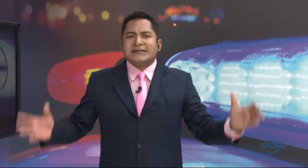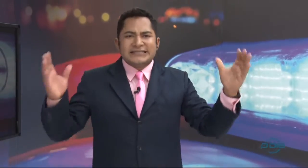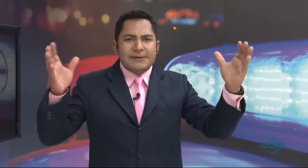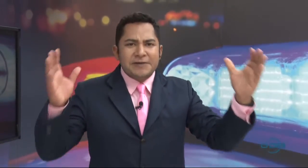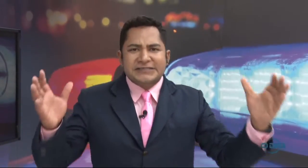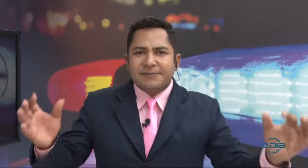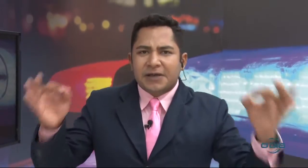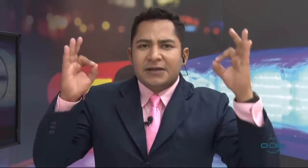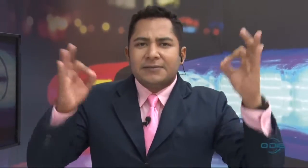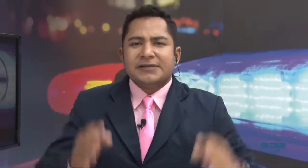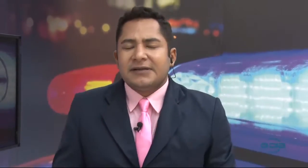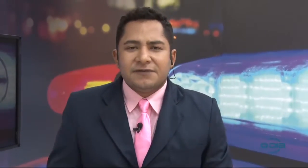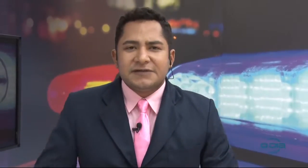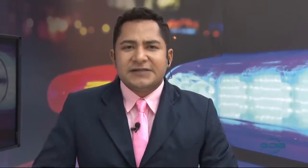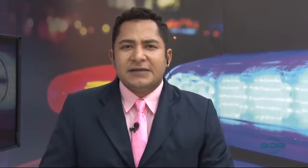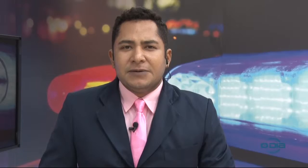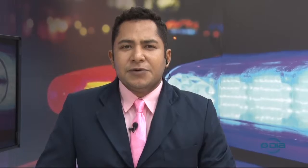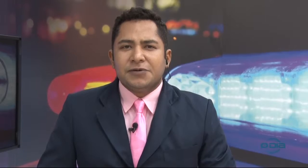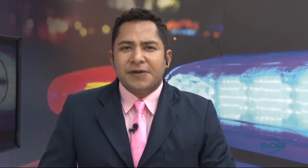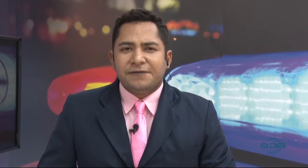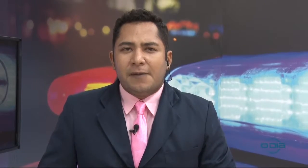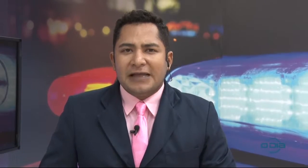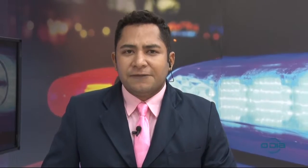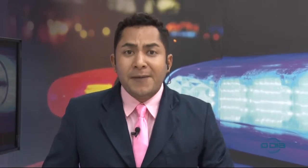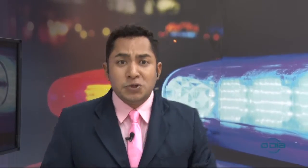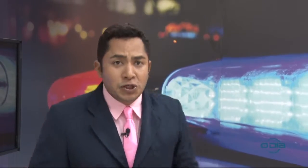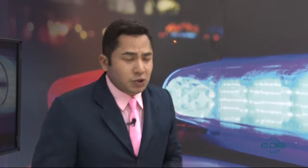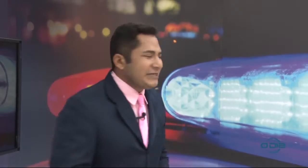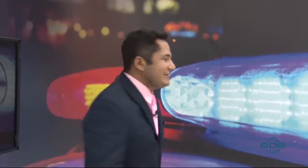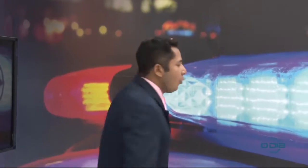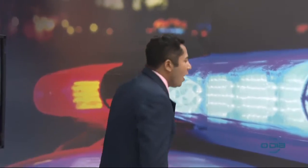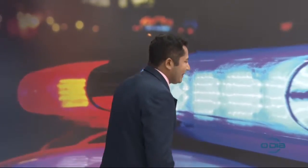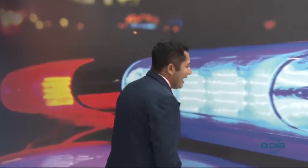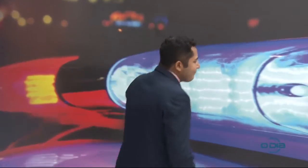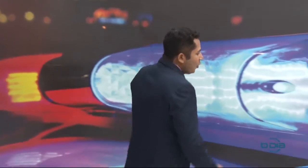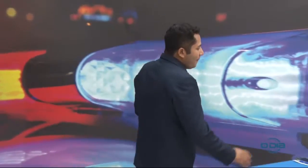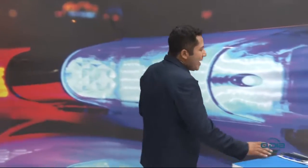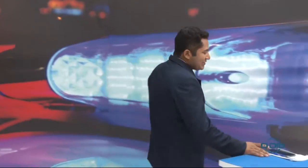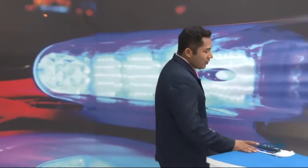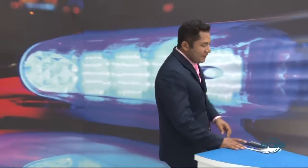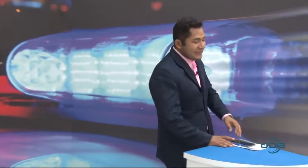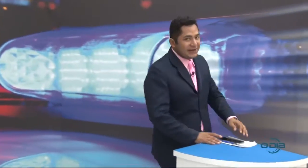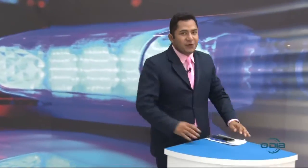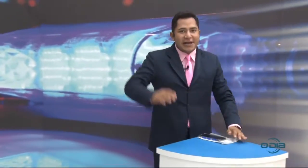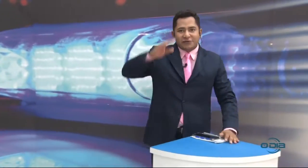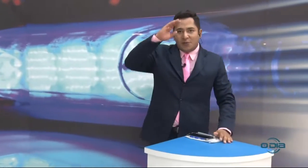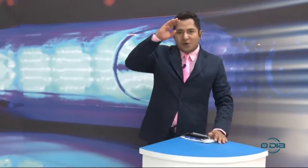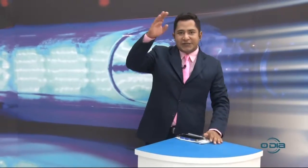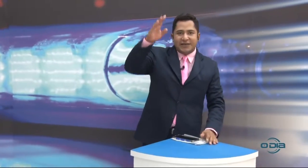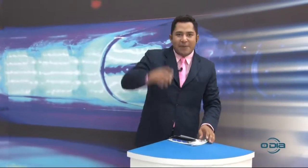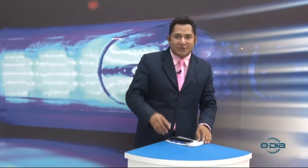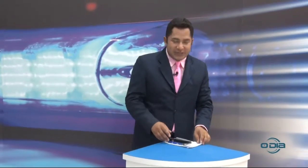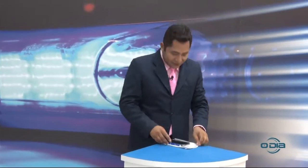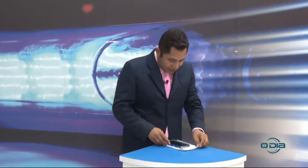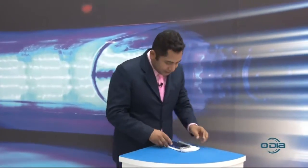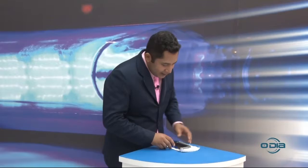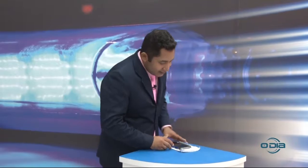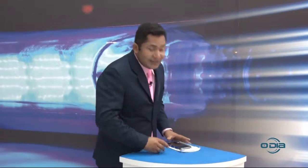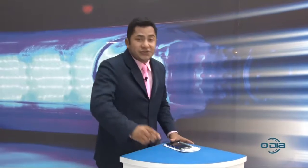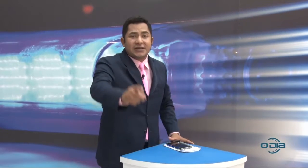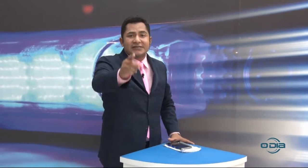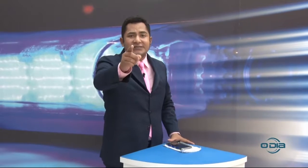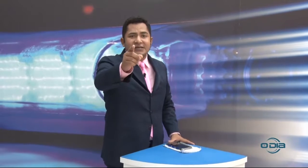claro, sempre, sempre mantendo você muito bem informado. Vamos juntos, esse é o Rota, o mais topzera do horário do almoço aqui, Marcos